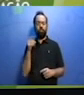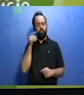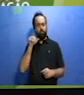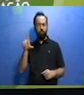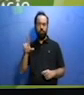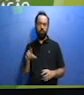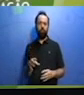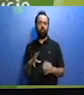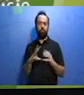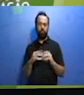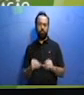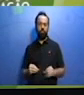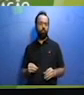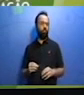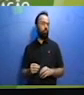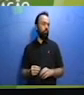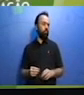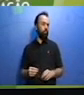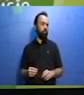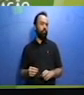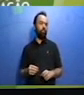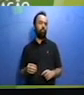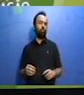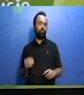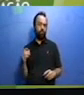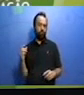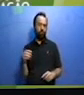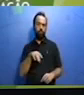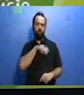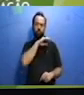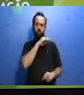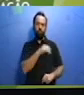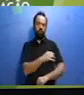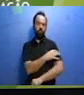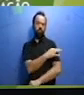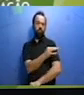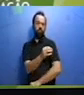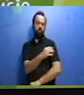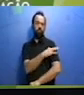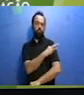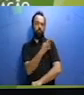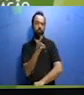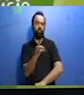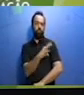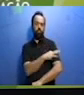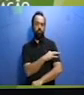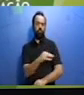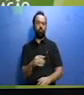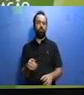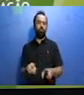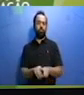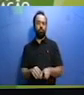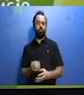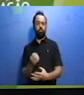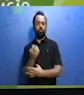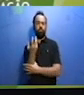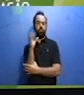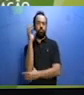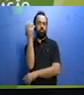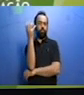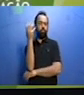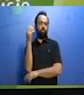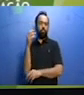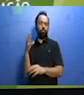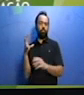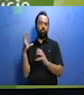irreversível, irreparável. Afetam animais que têm pelos ou penas e até mesmo vegetais, que eles podem